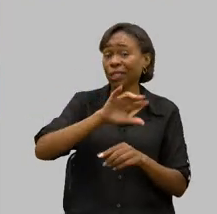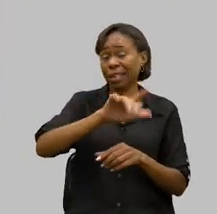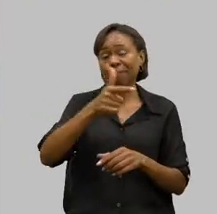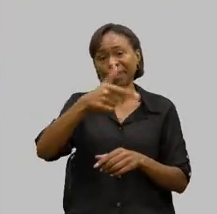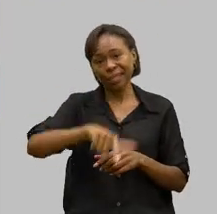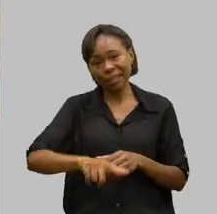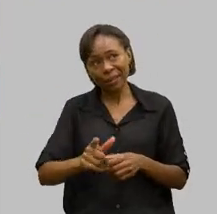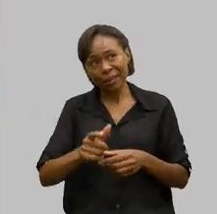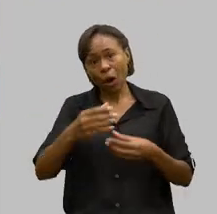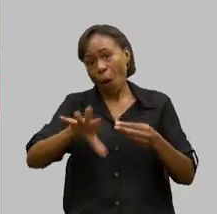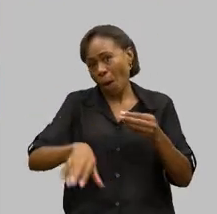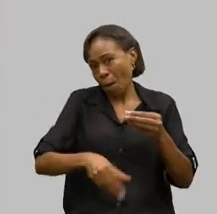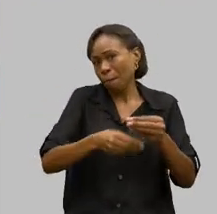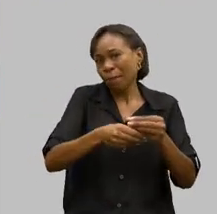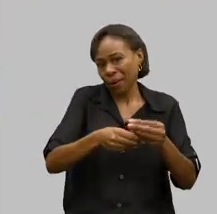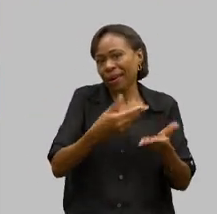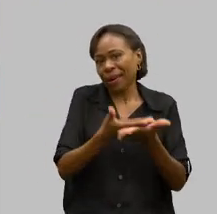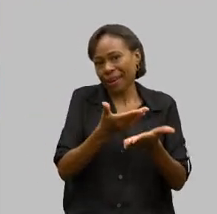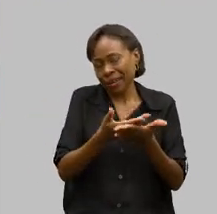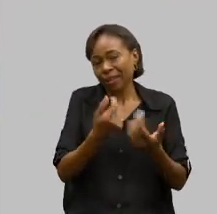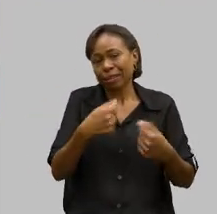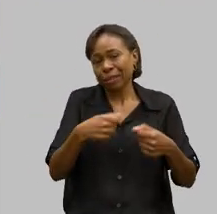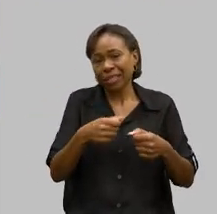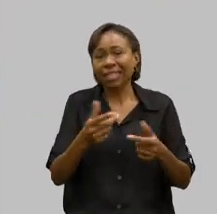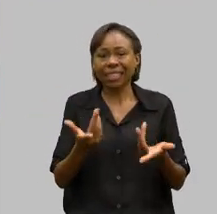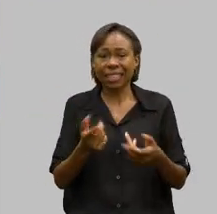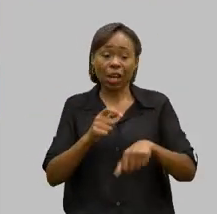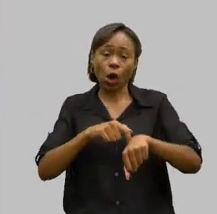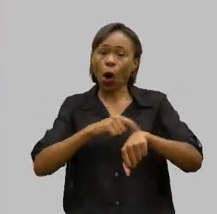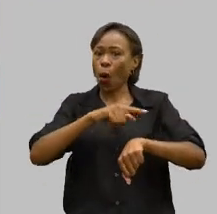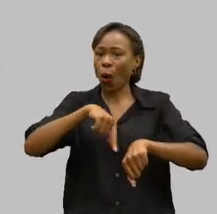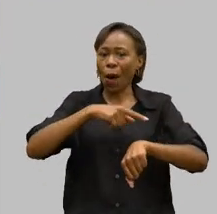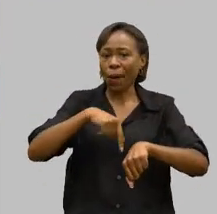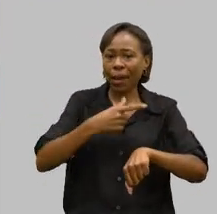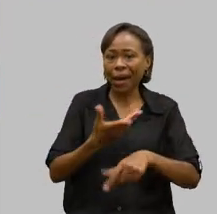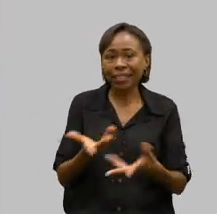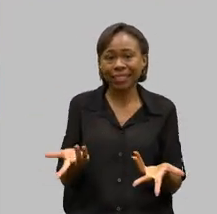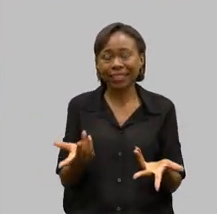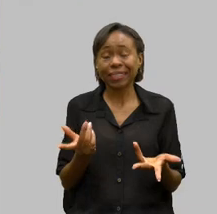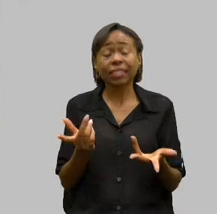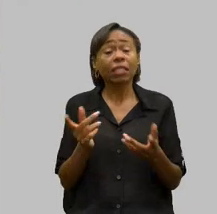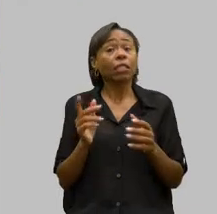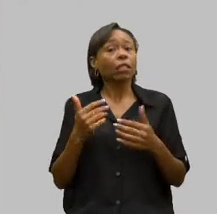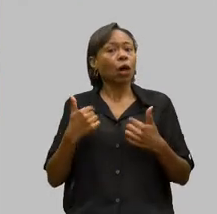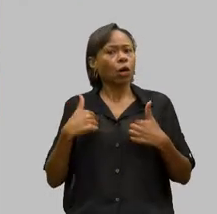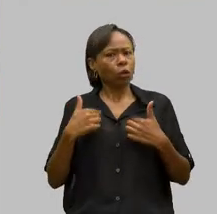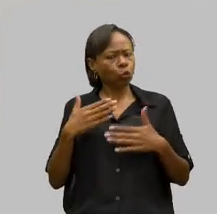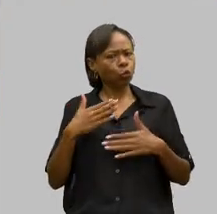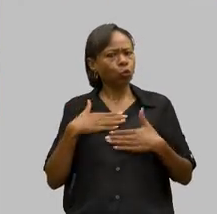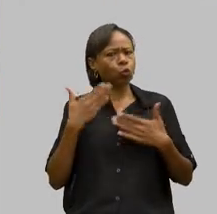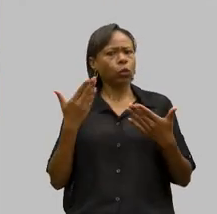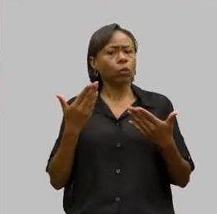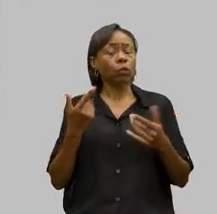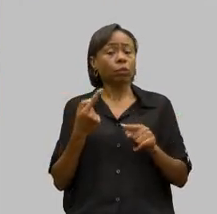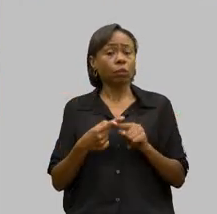o que compromete reposição de carga horária do aluno? Então, foi uma medida que me assustou, porque